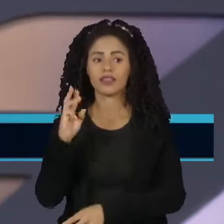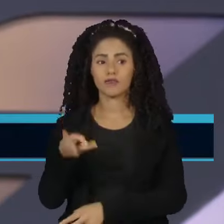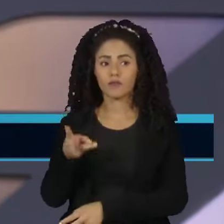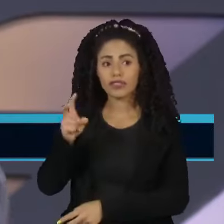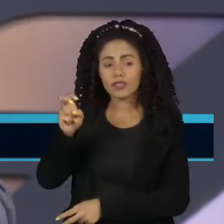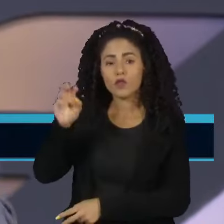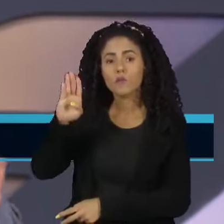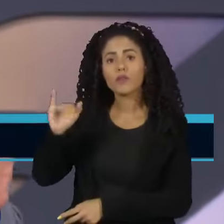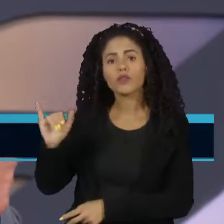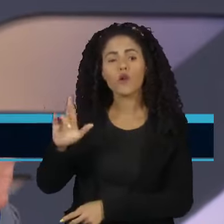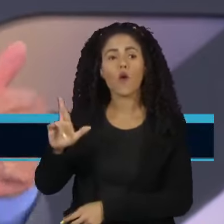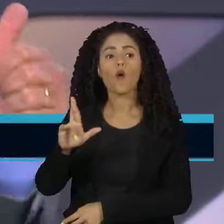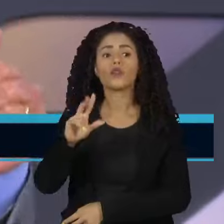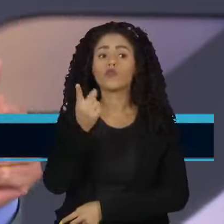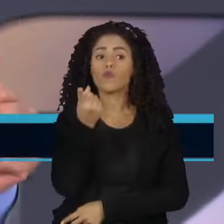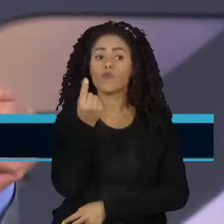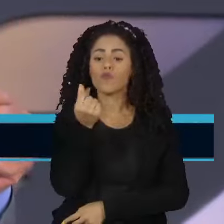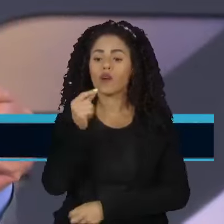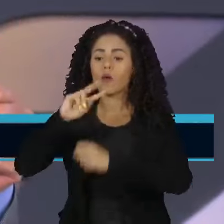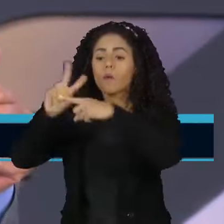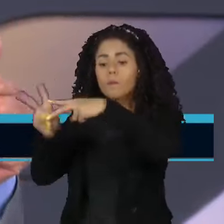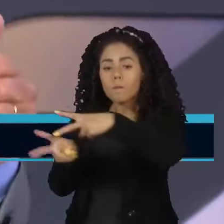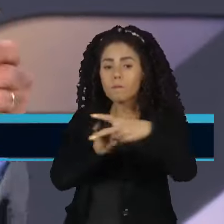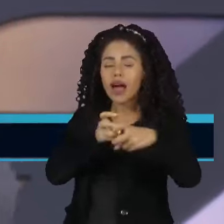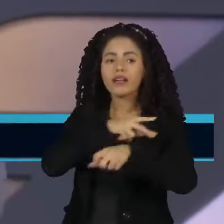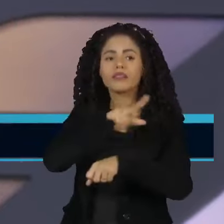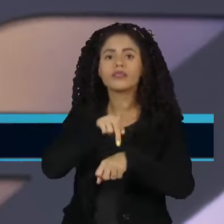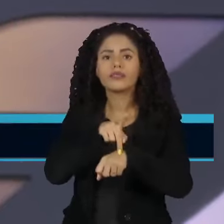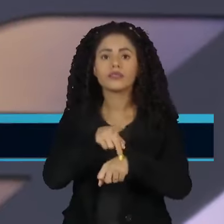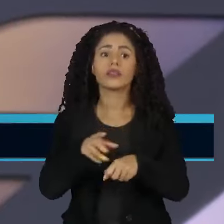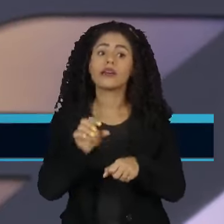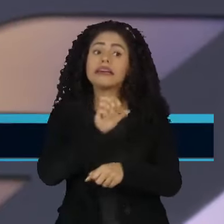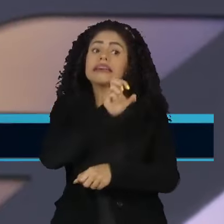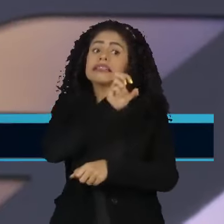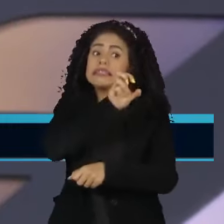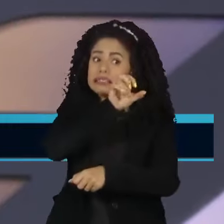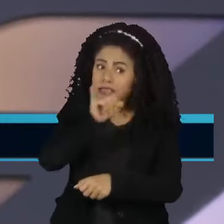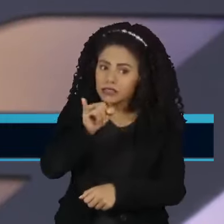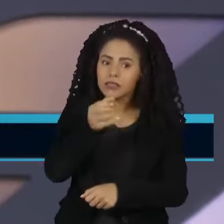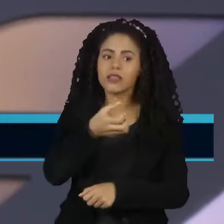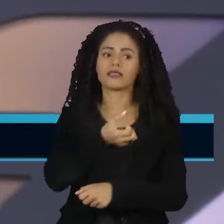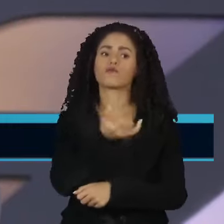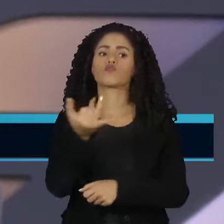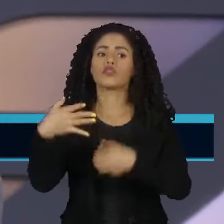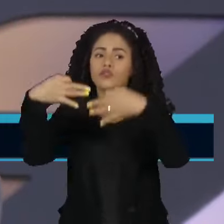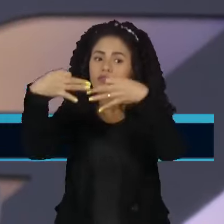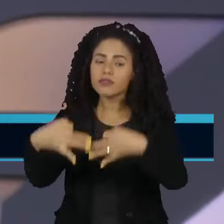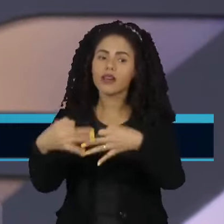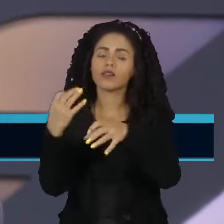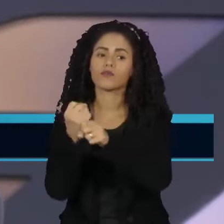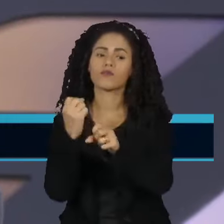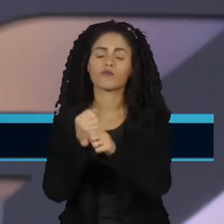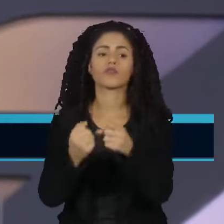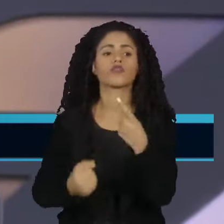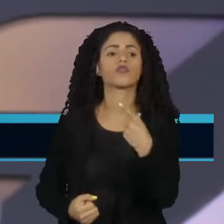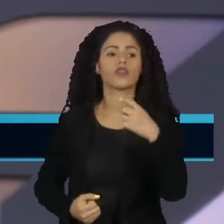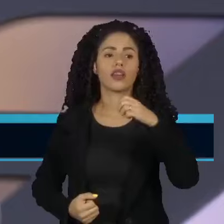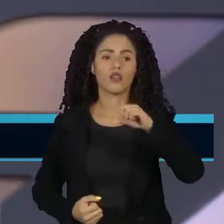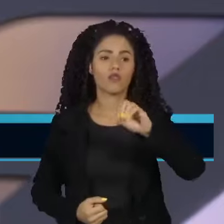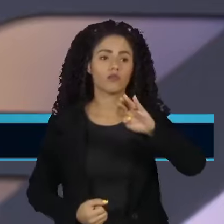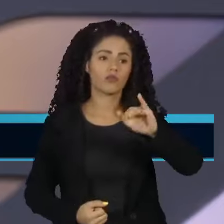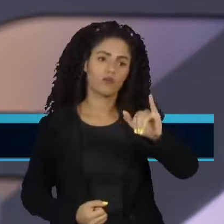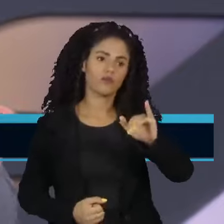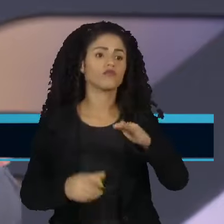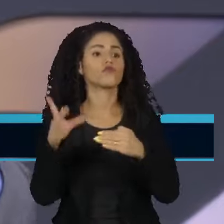bilhões, o custo disso para o país, se esses números são corretos, são de 19 bilhões